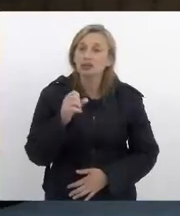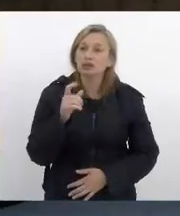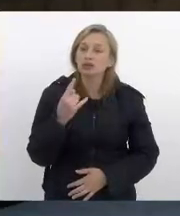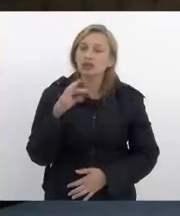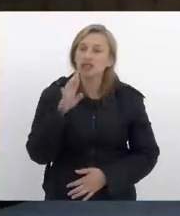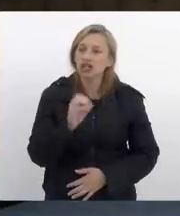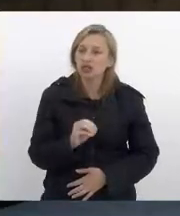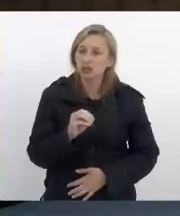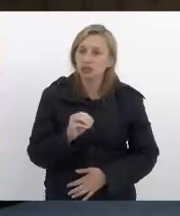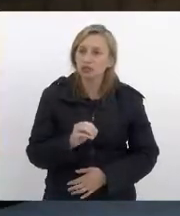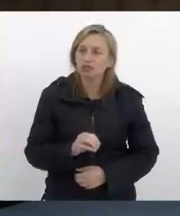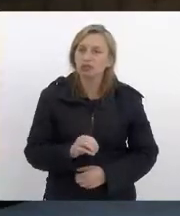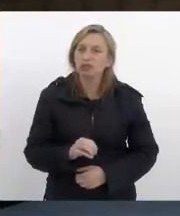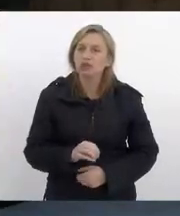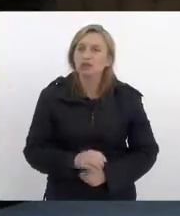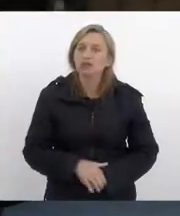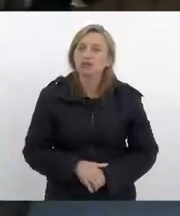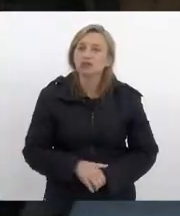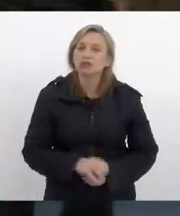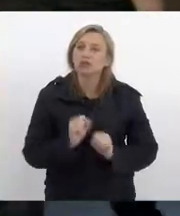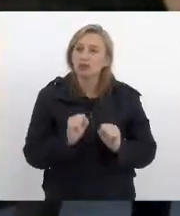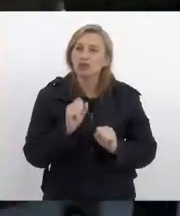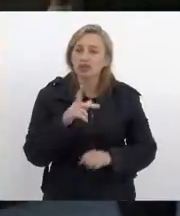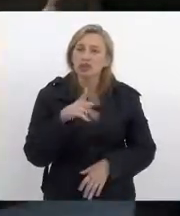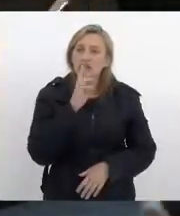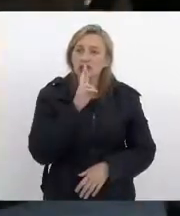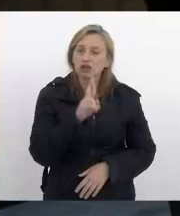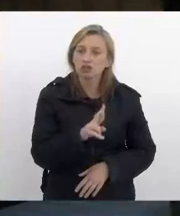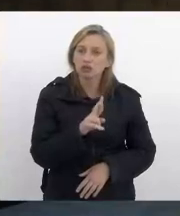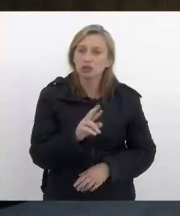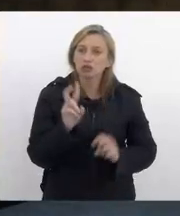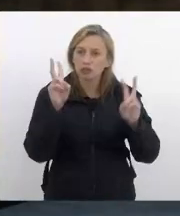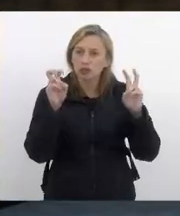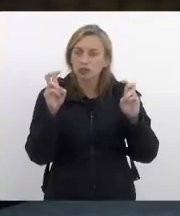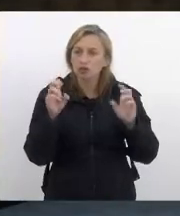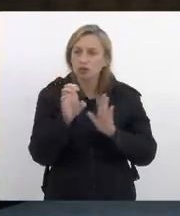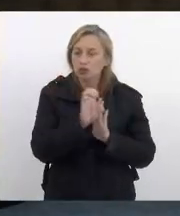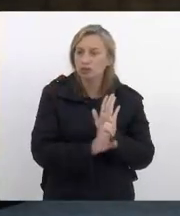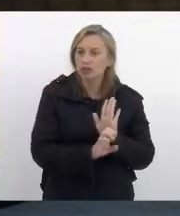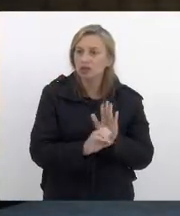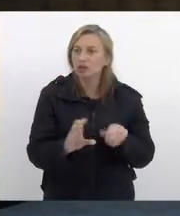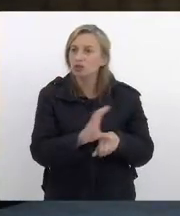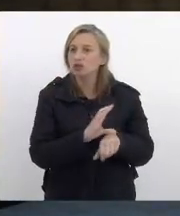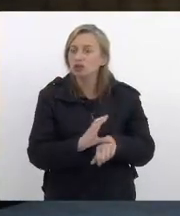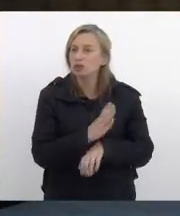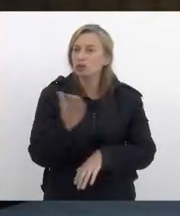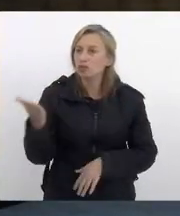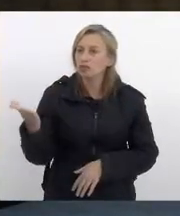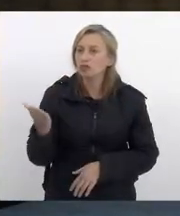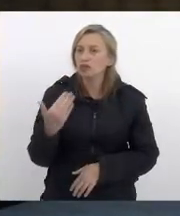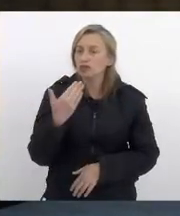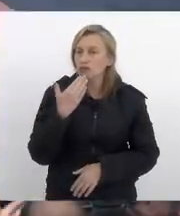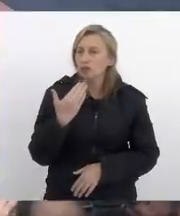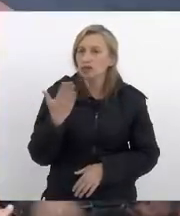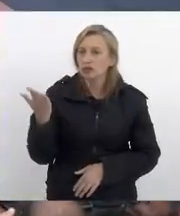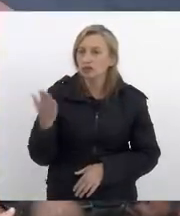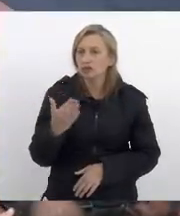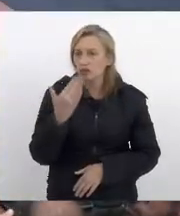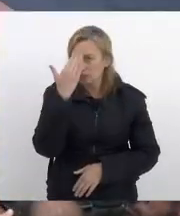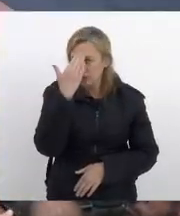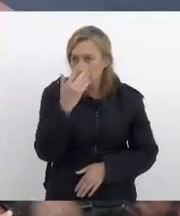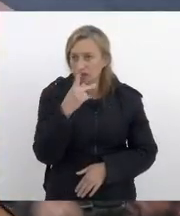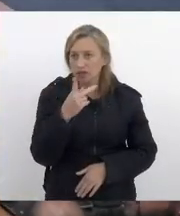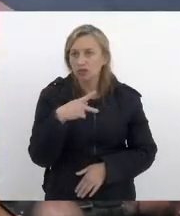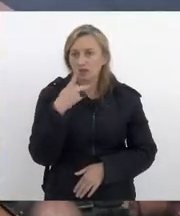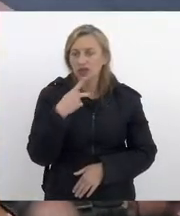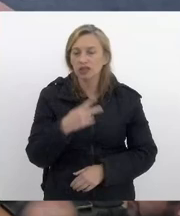Aureliano pudesse responder a uma questão de uma emenda constitucional. Sérgio, responde, por favor. Agradeço, Laura, pela sua